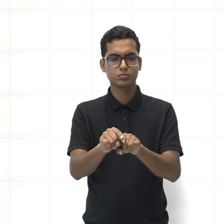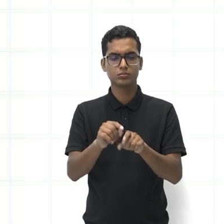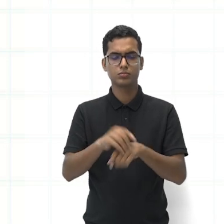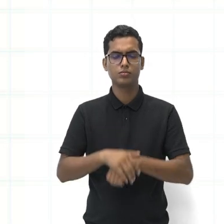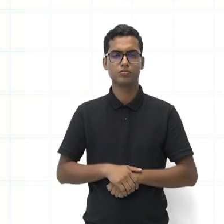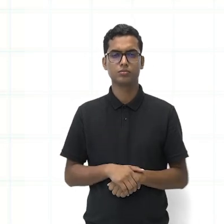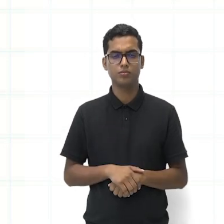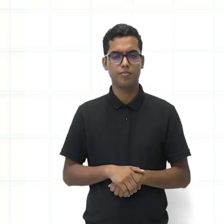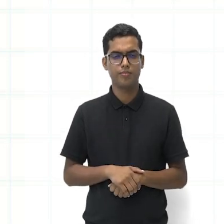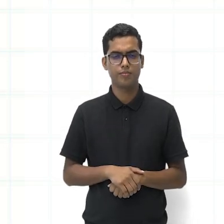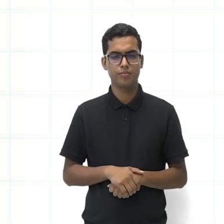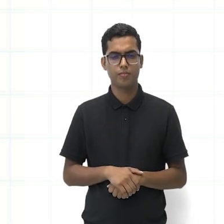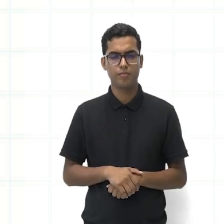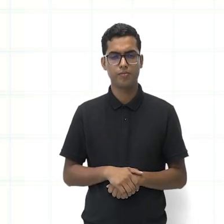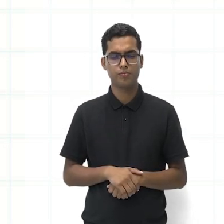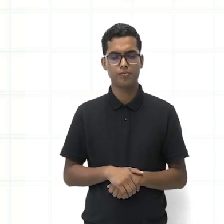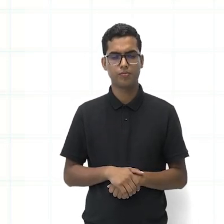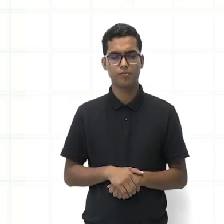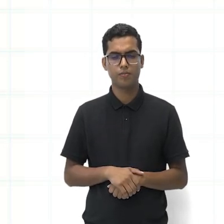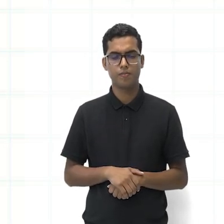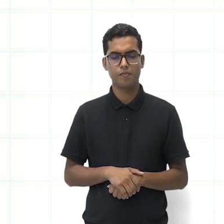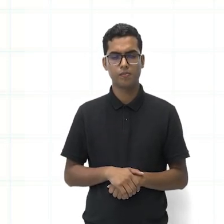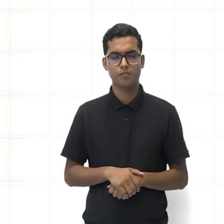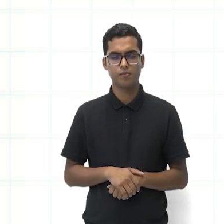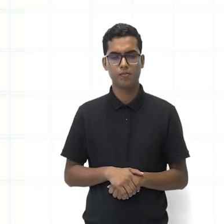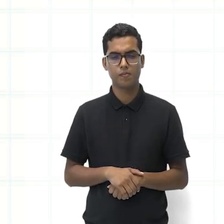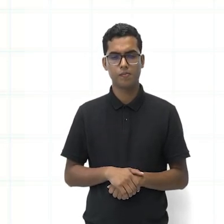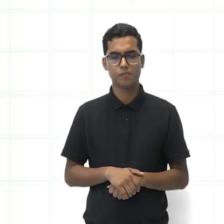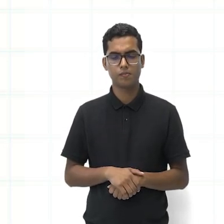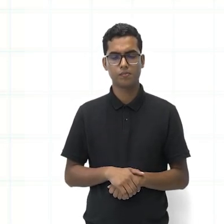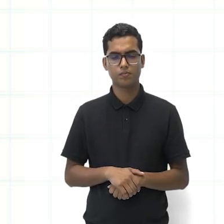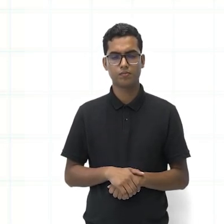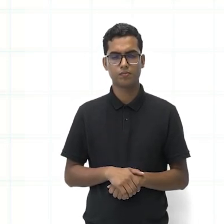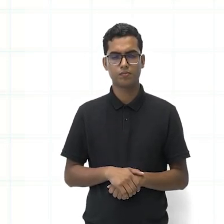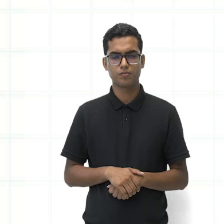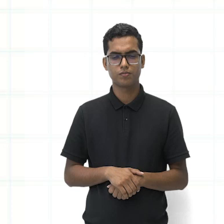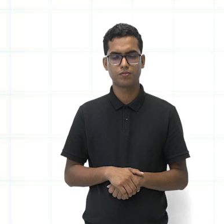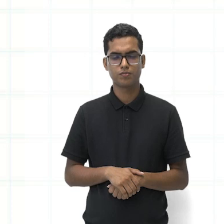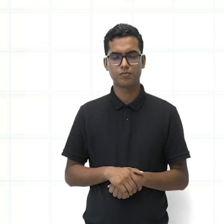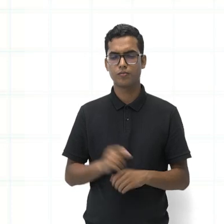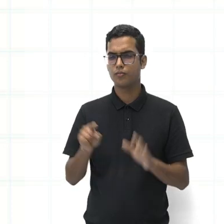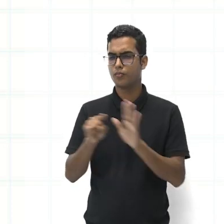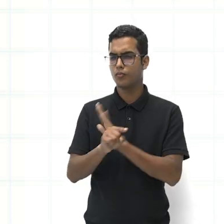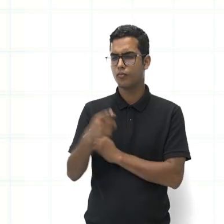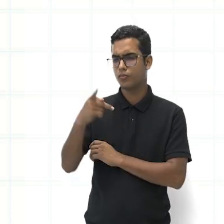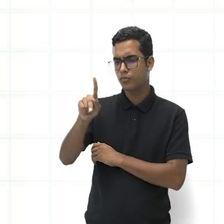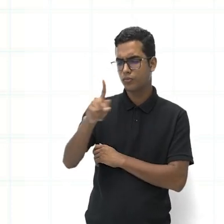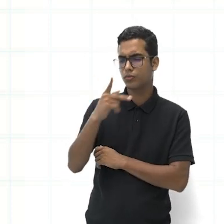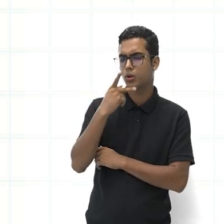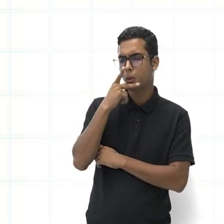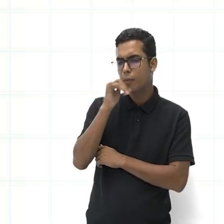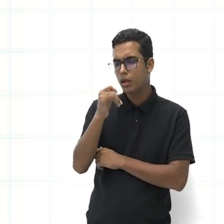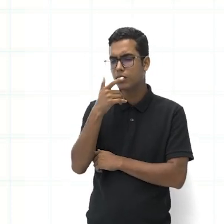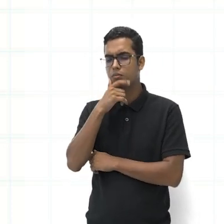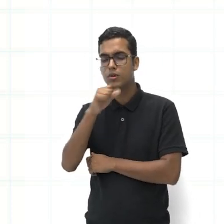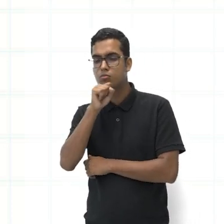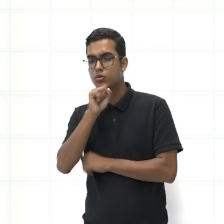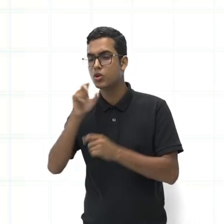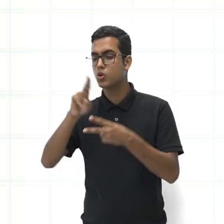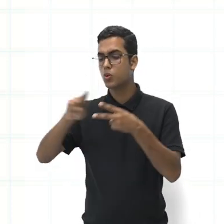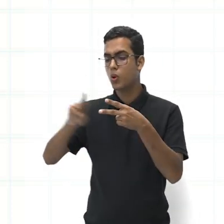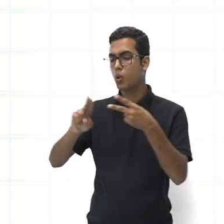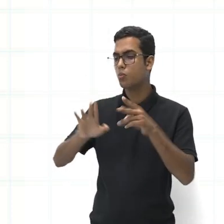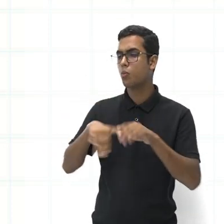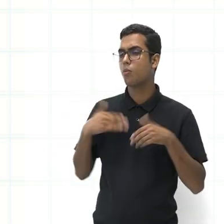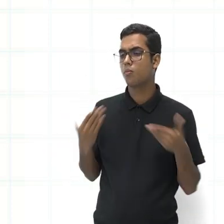seus pais? Tá? What are your parents' names? Qual é o nome dos seus pais? Ou quais são, né? Quais